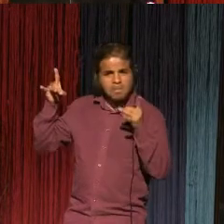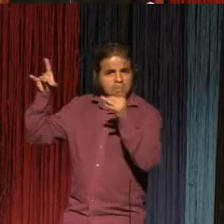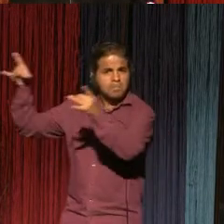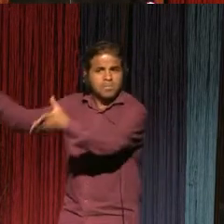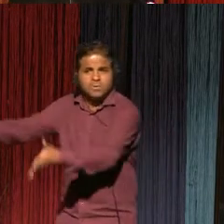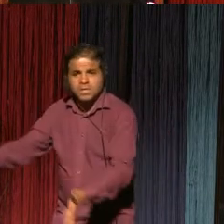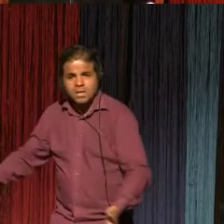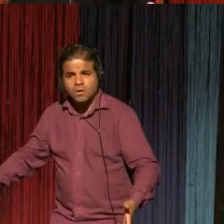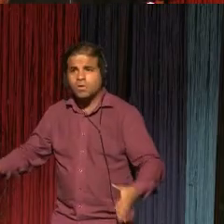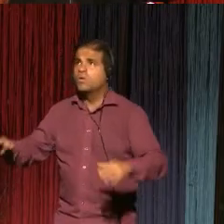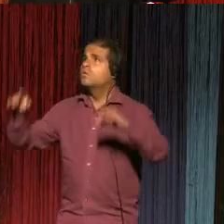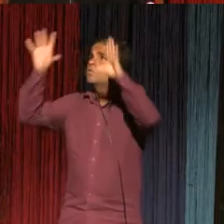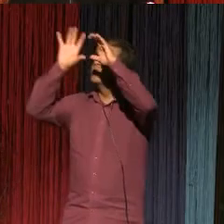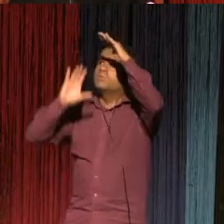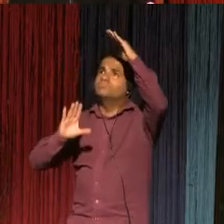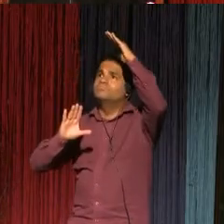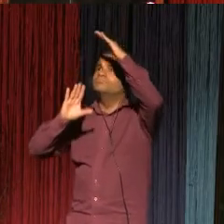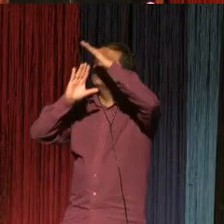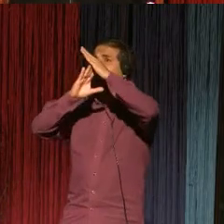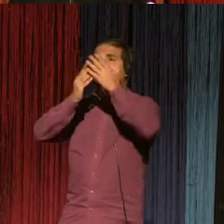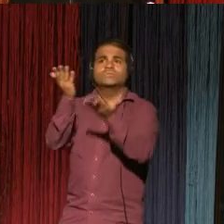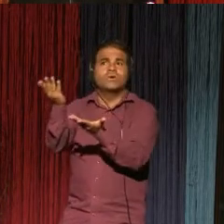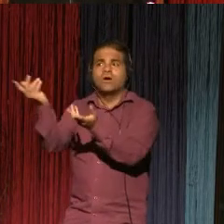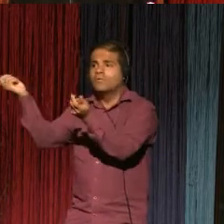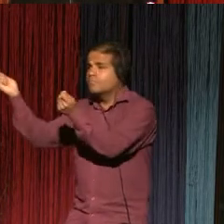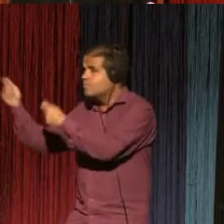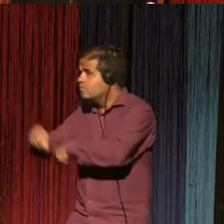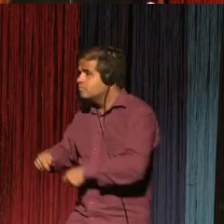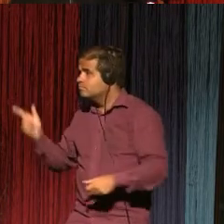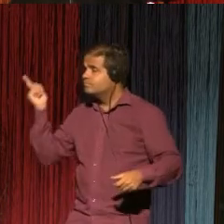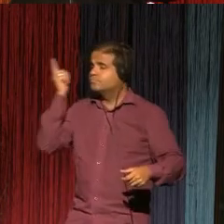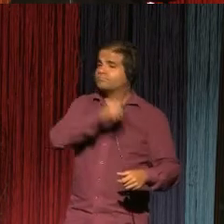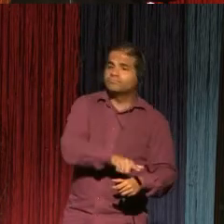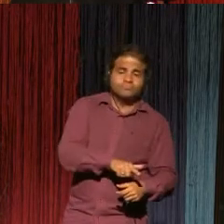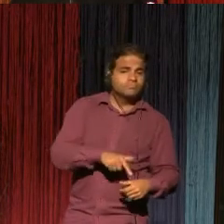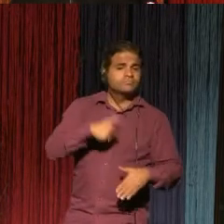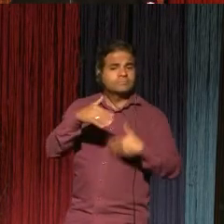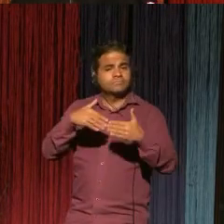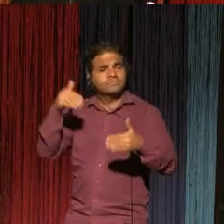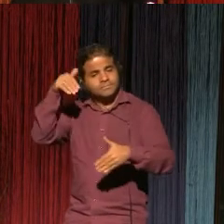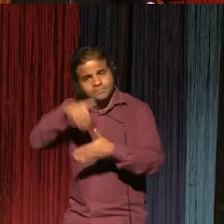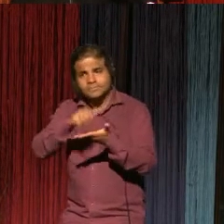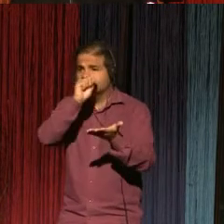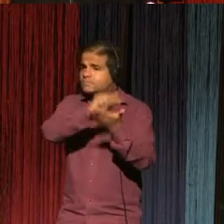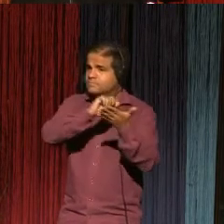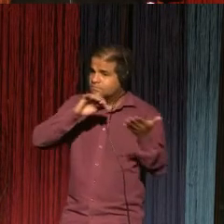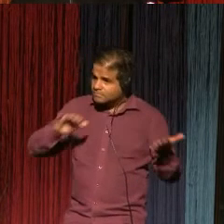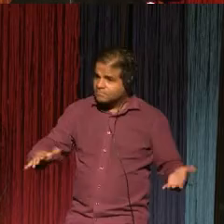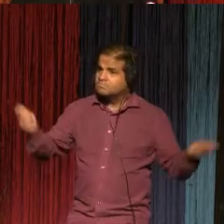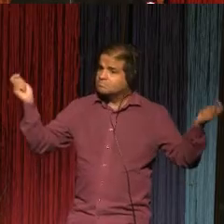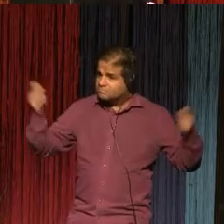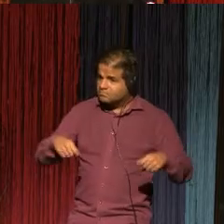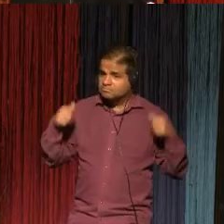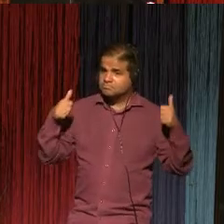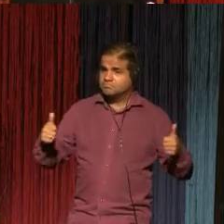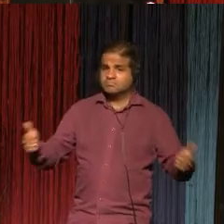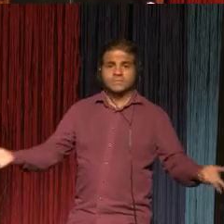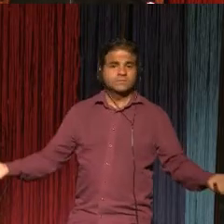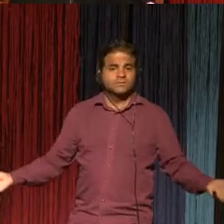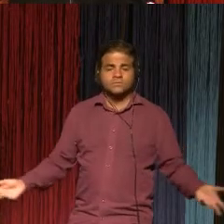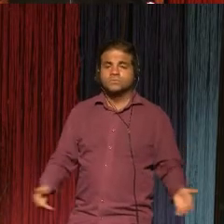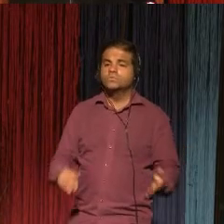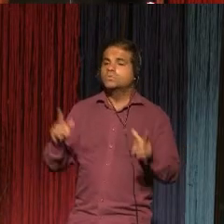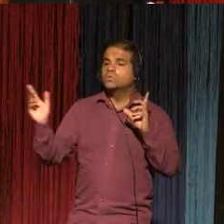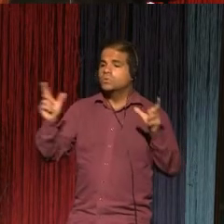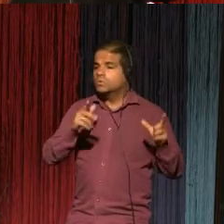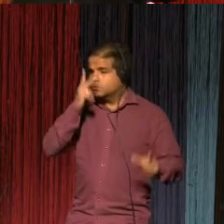céu é o limite para o que um jovem pode atingir se estiver envolvido numa atividade que ele gosta,